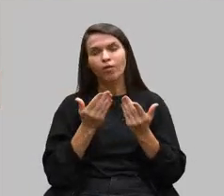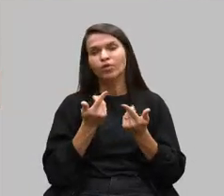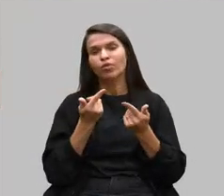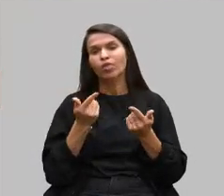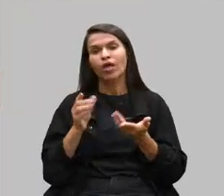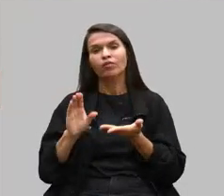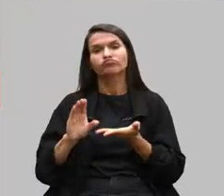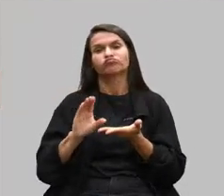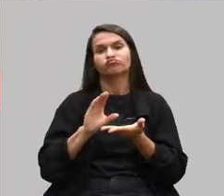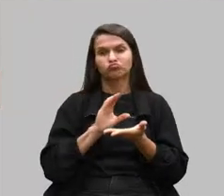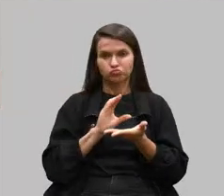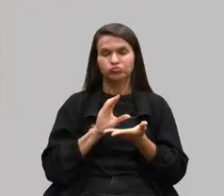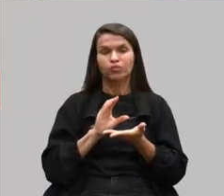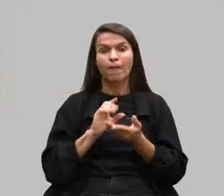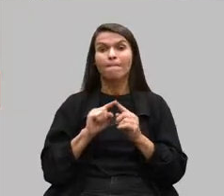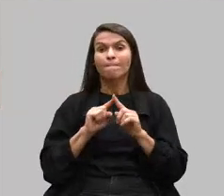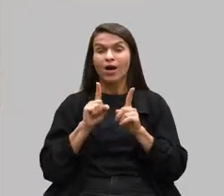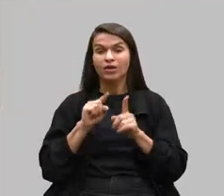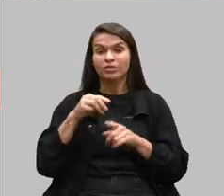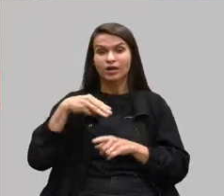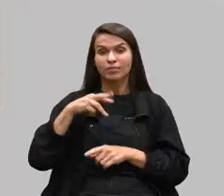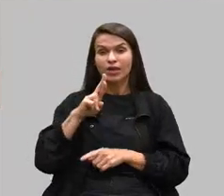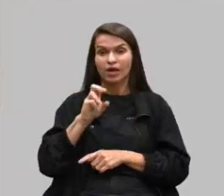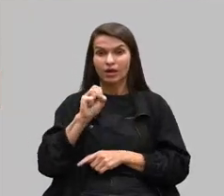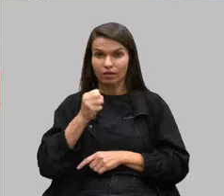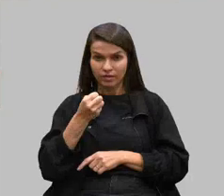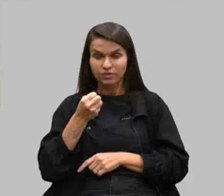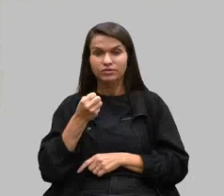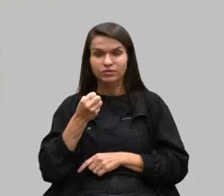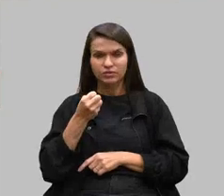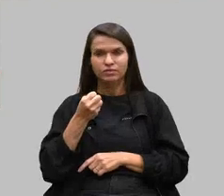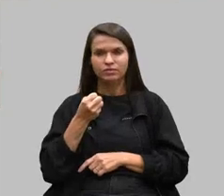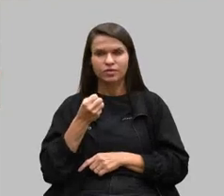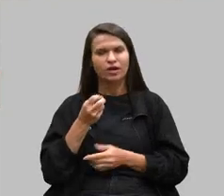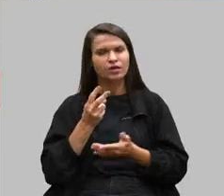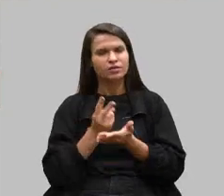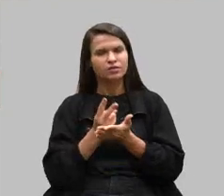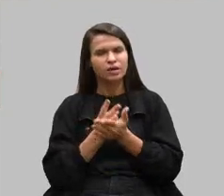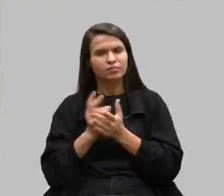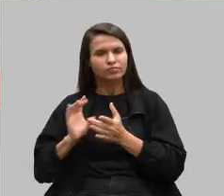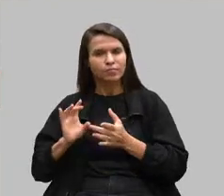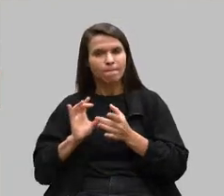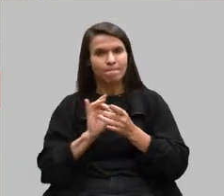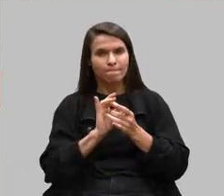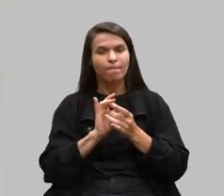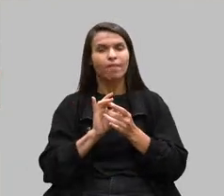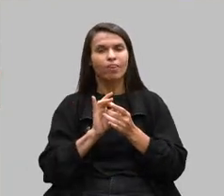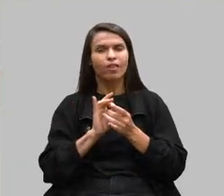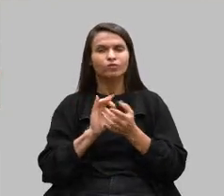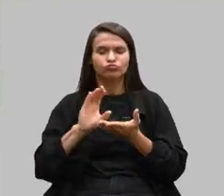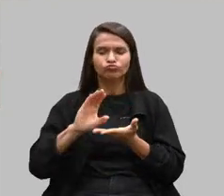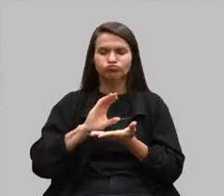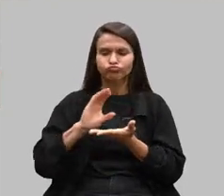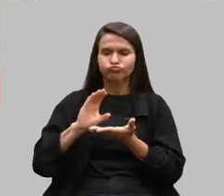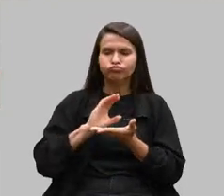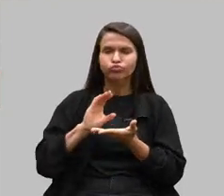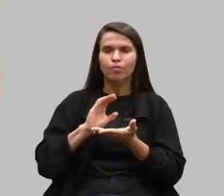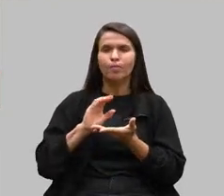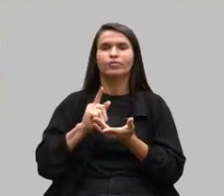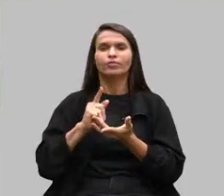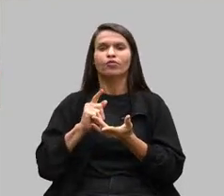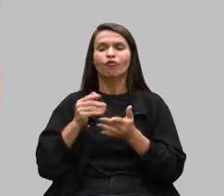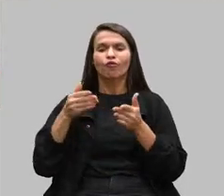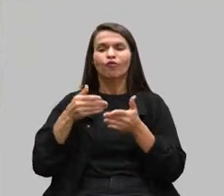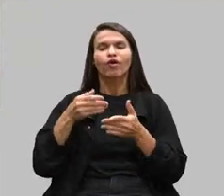arrecadação mas a mrss sempre é parceira com a gente arrumando recurso moeda fazendo uma